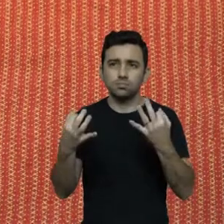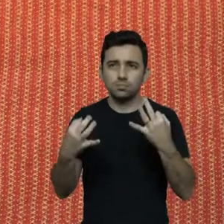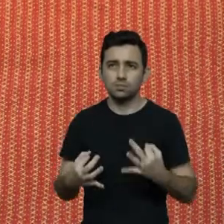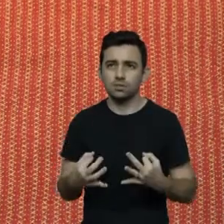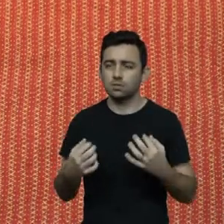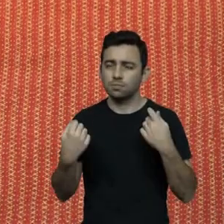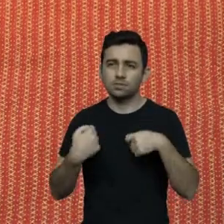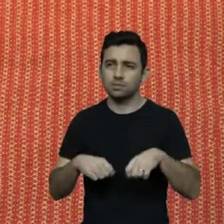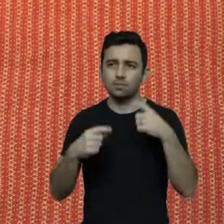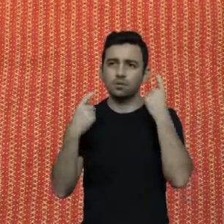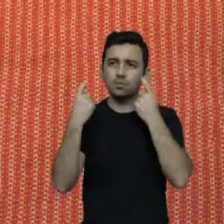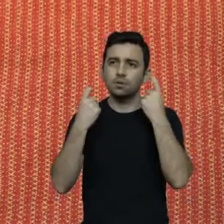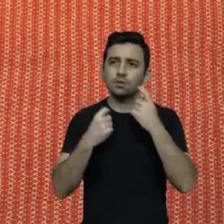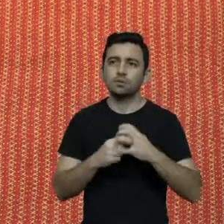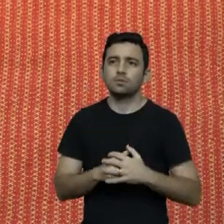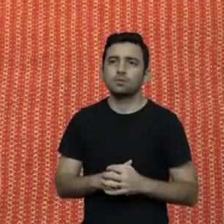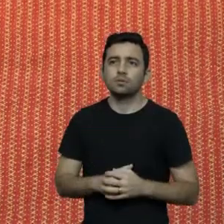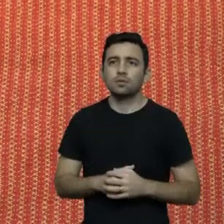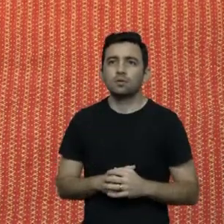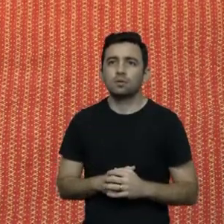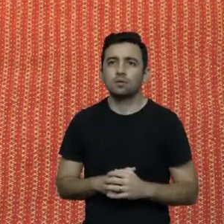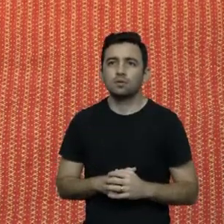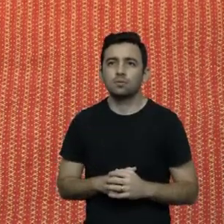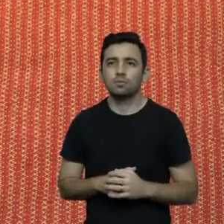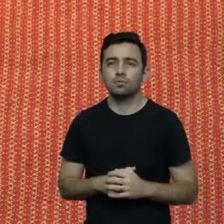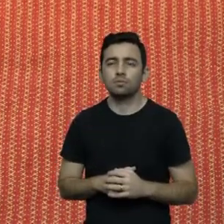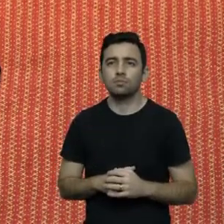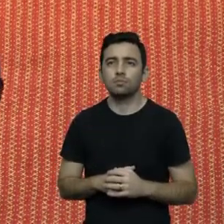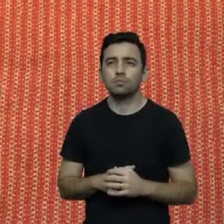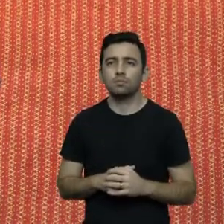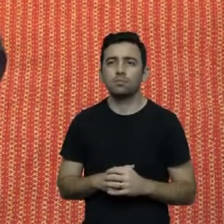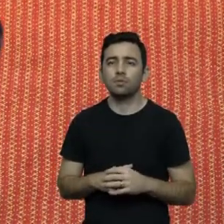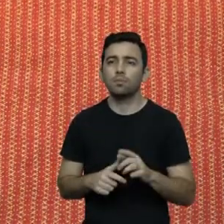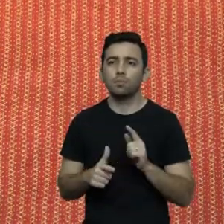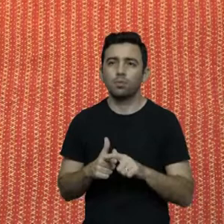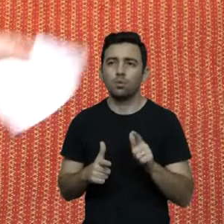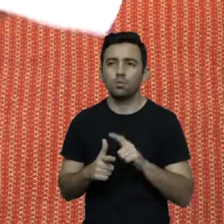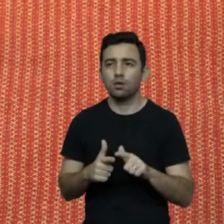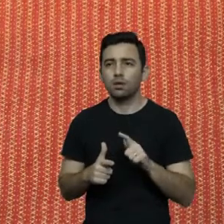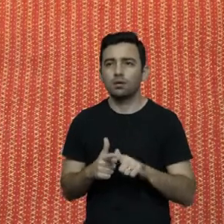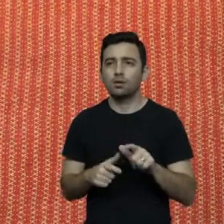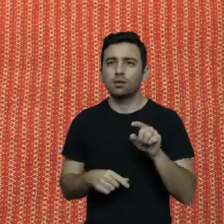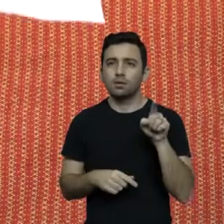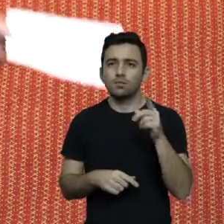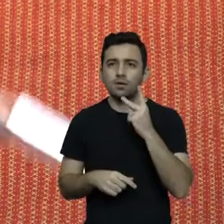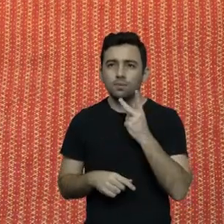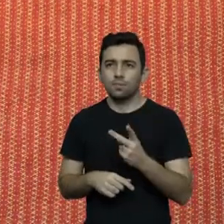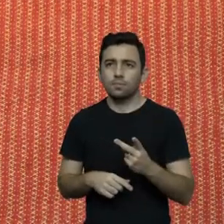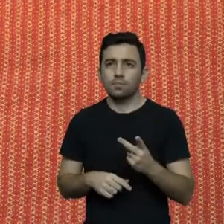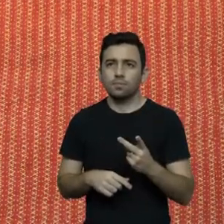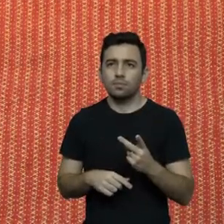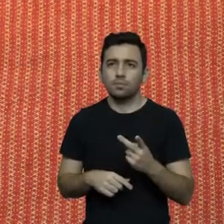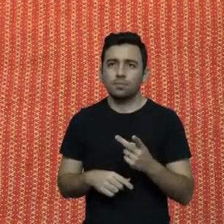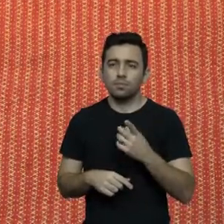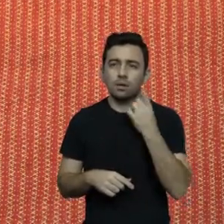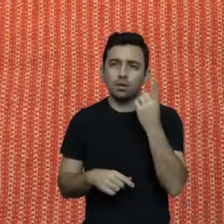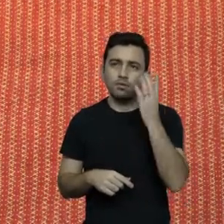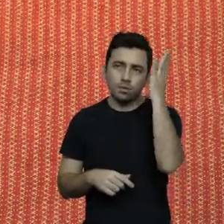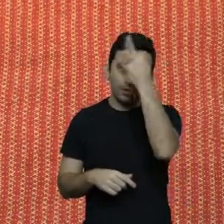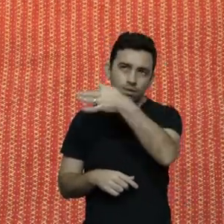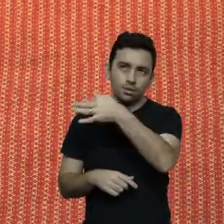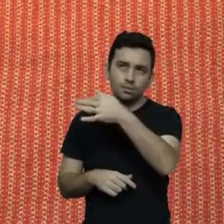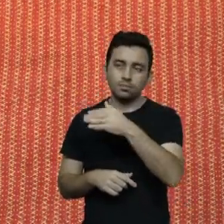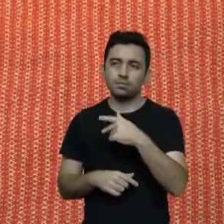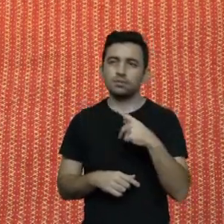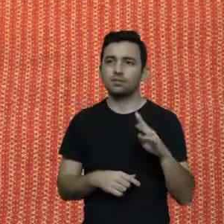desnecessária da nossa parte aí o problema e aí vem aqui o deputado Fabiano PT e